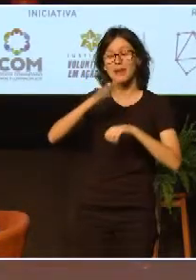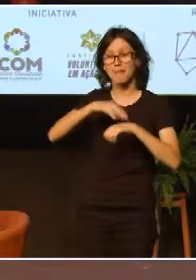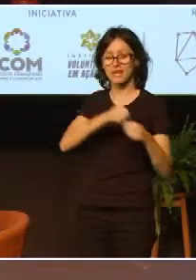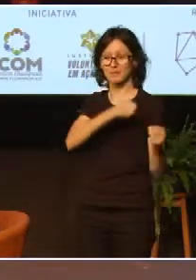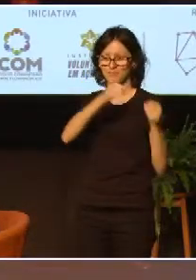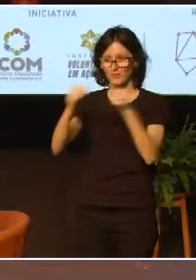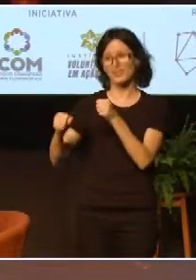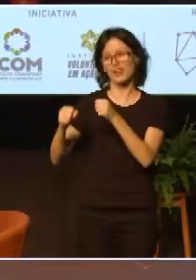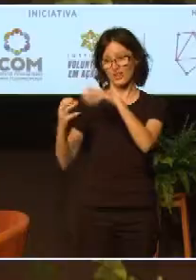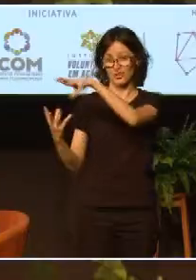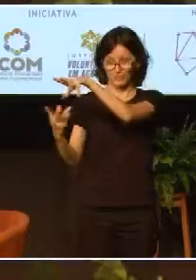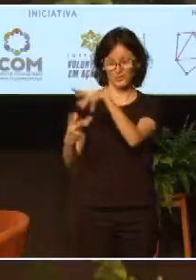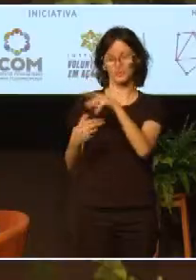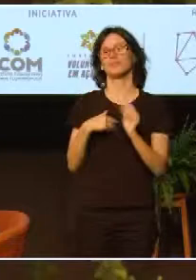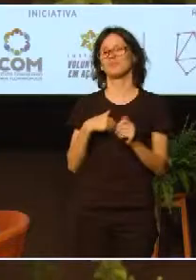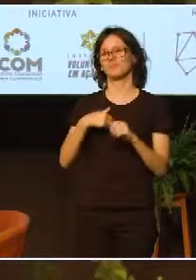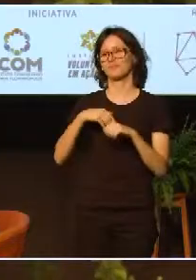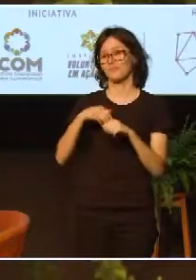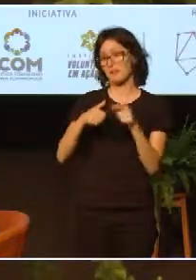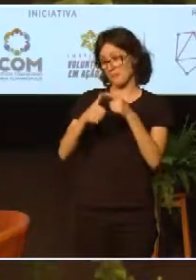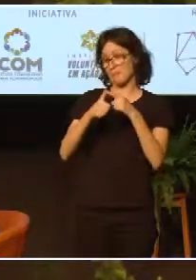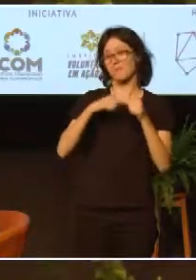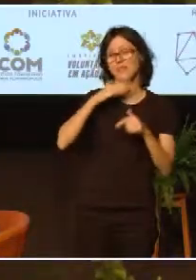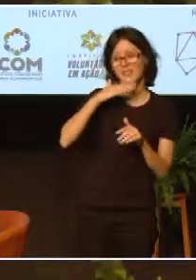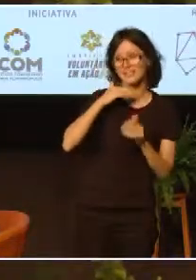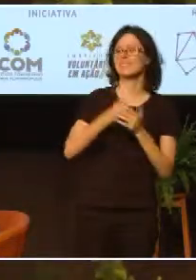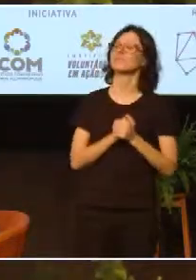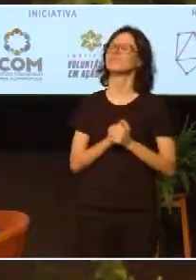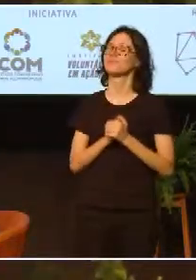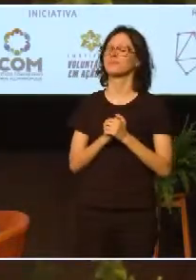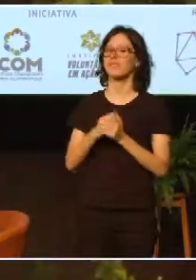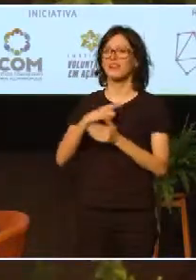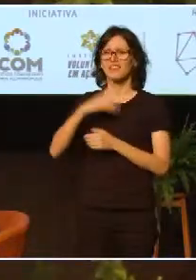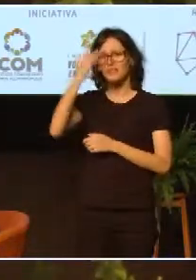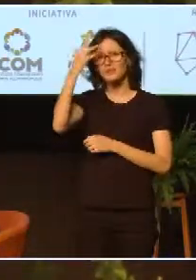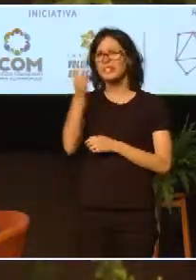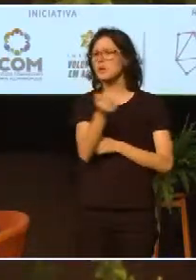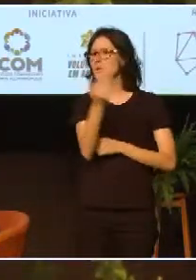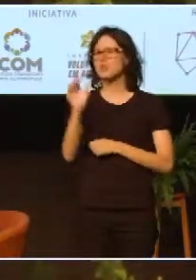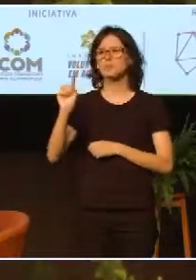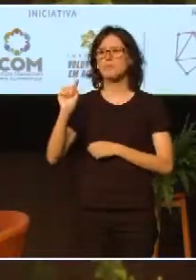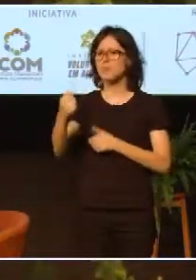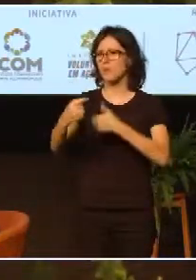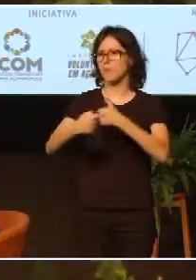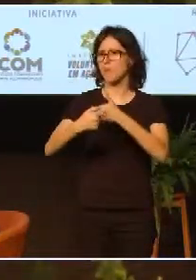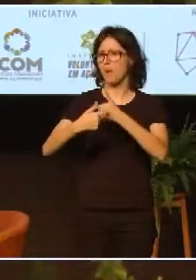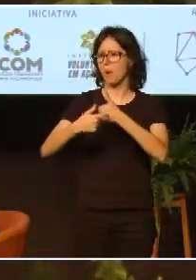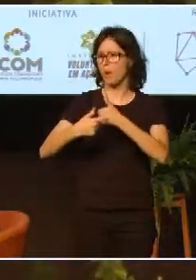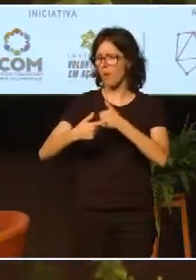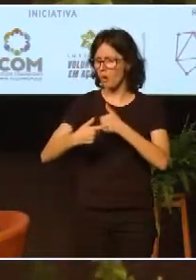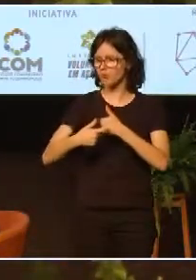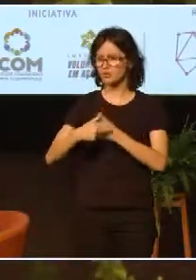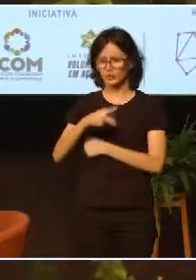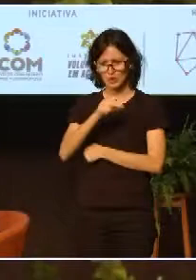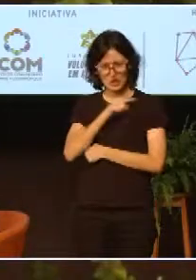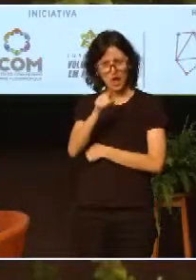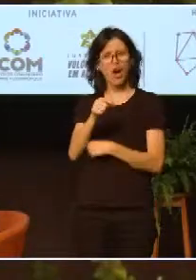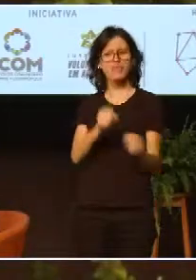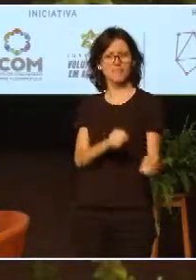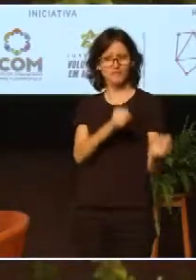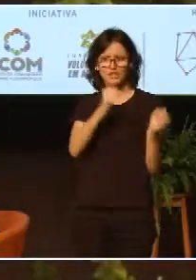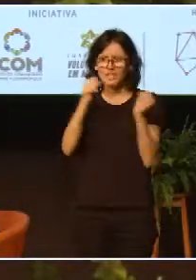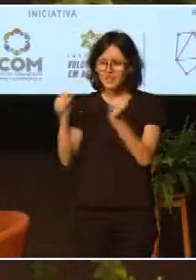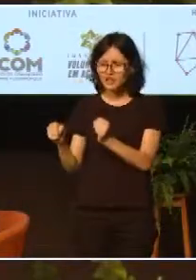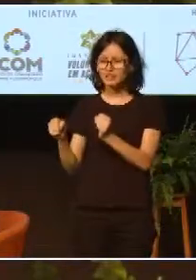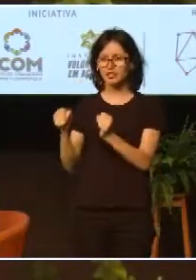boa. E aí, assim, teve não sei quantos mil likes. E aí o pessoal falou, nossa, Ana, você está poderosa,